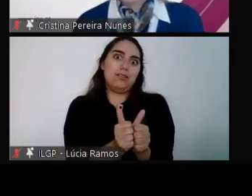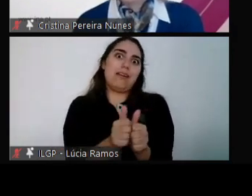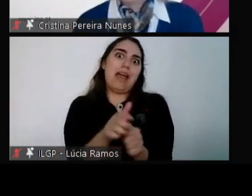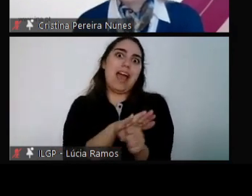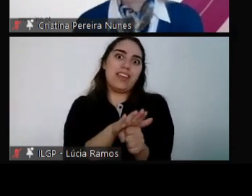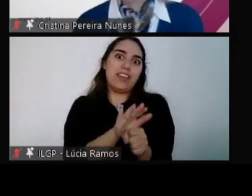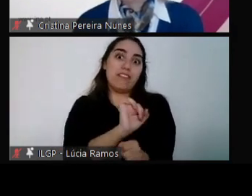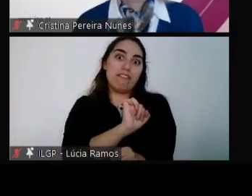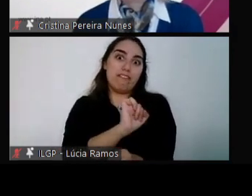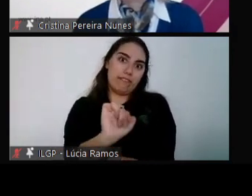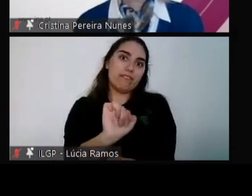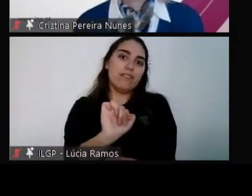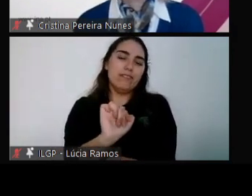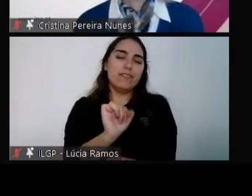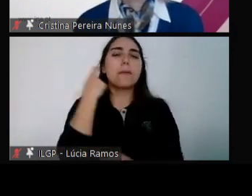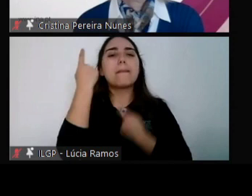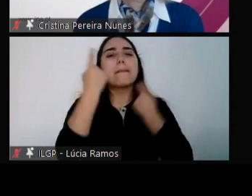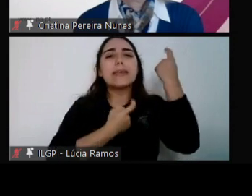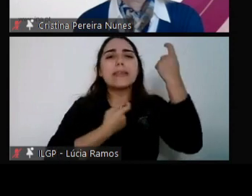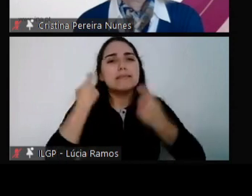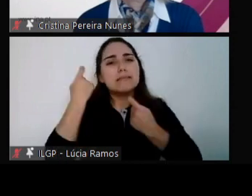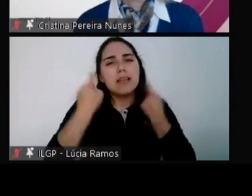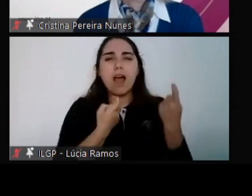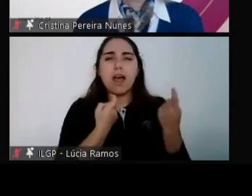poder começar a pensar numa